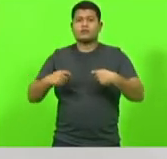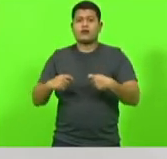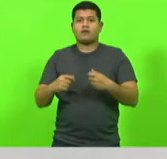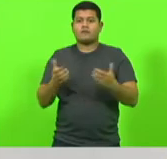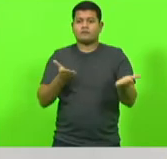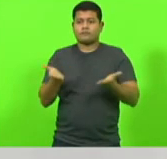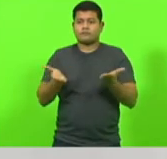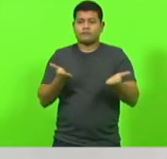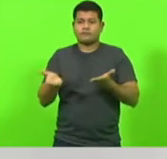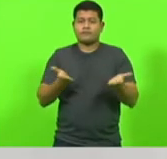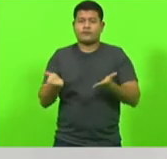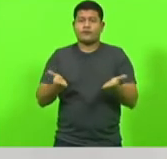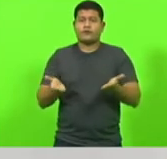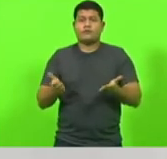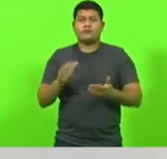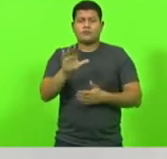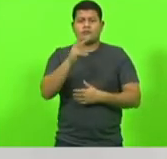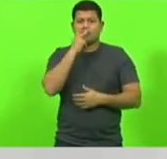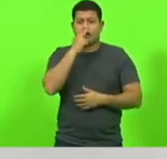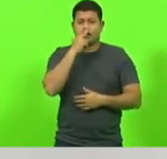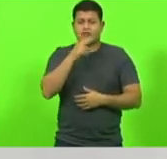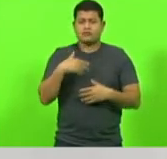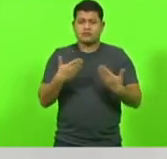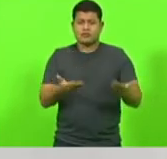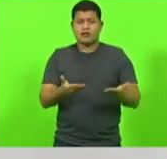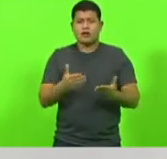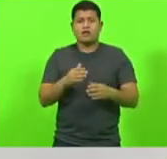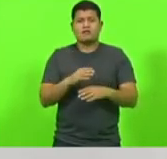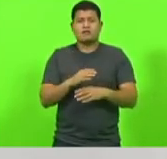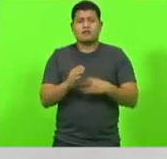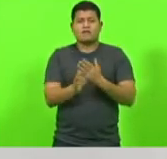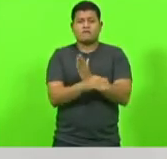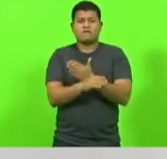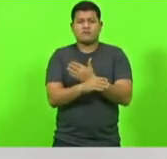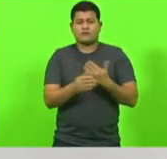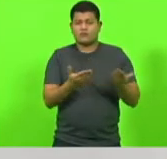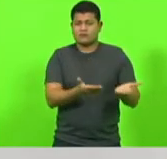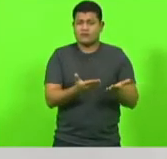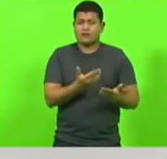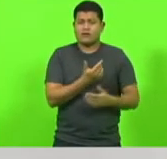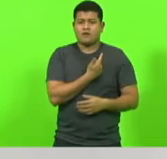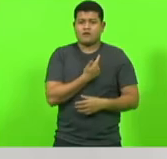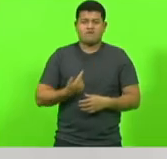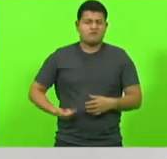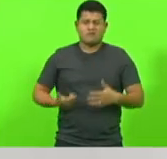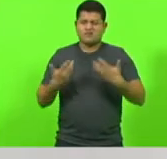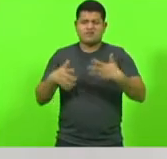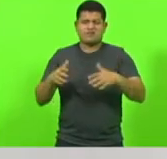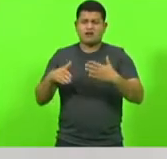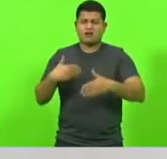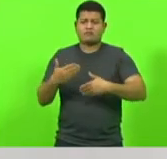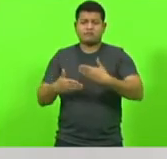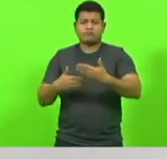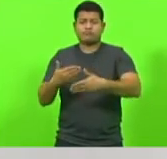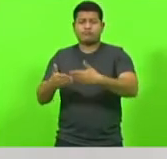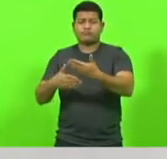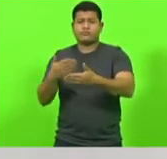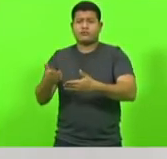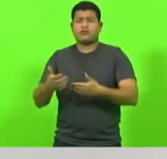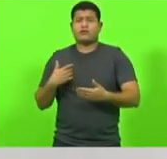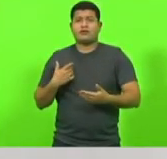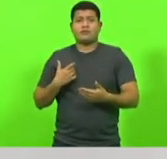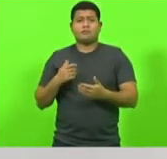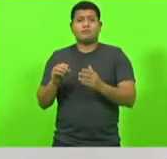sempre postergando, embarrigando, se recusando a fazer licitação no setor, regularizar o setor. E as